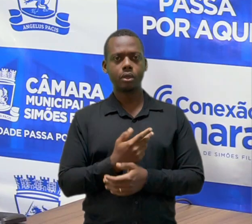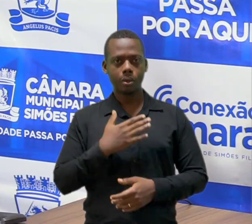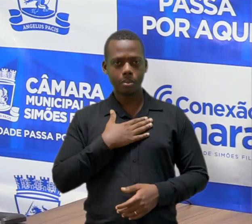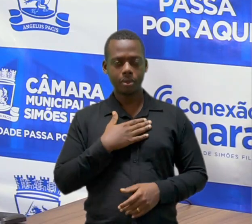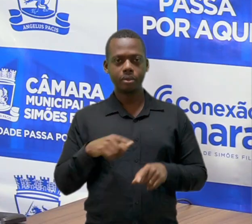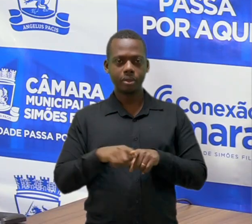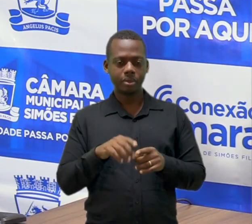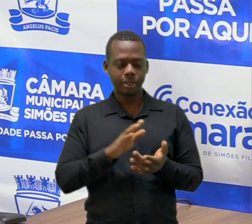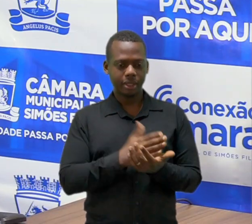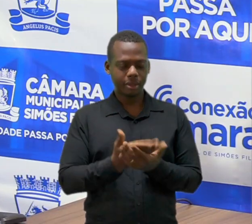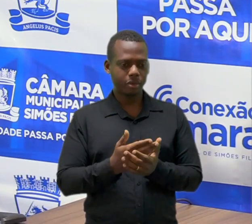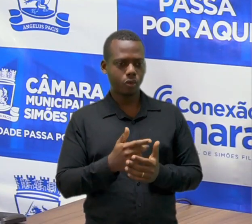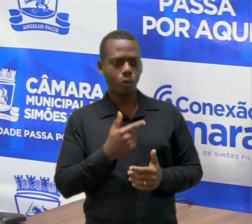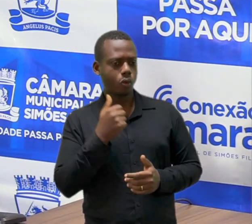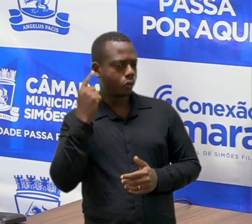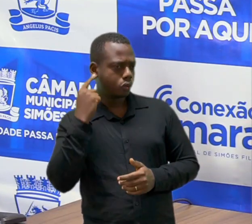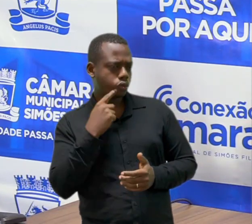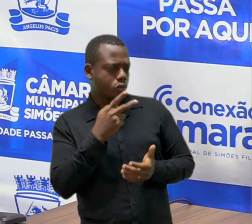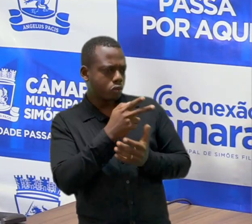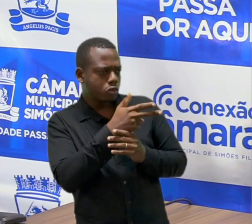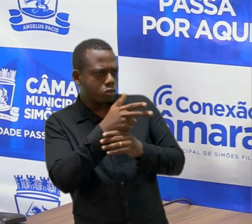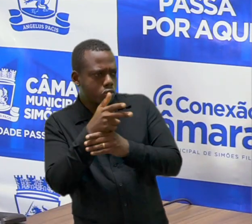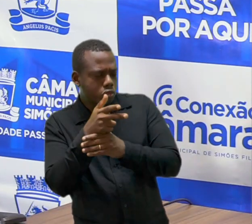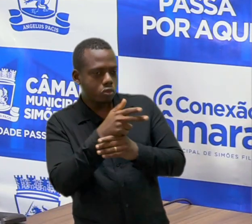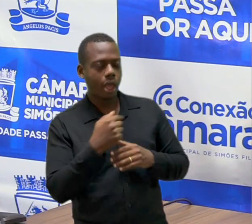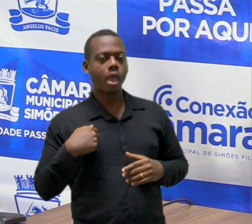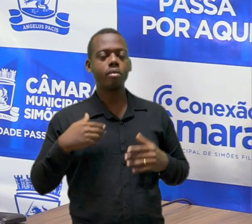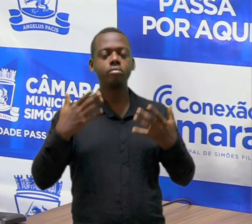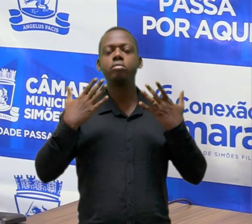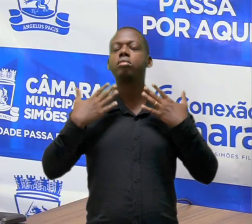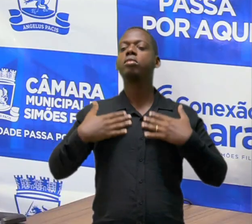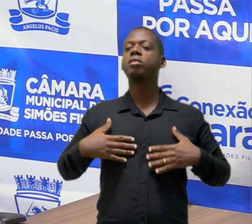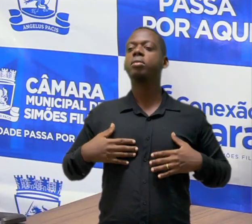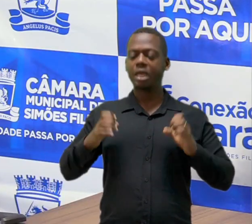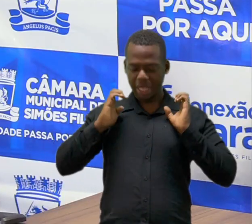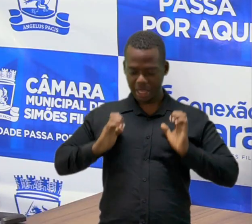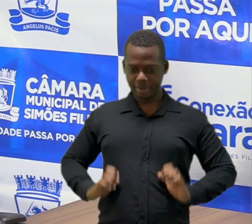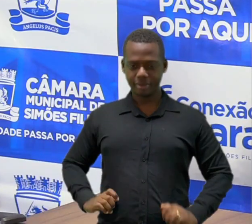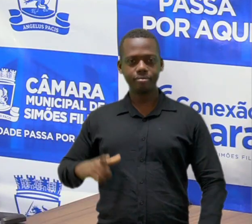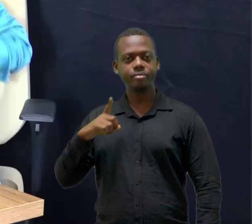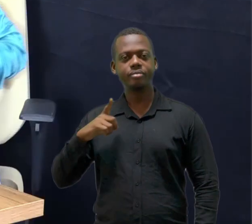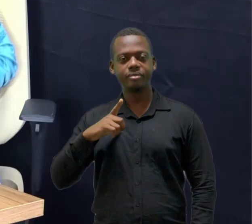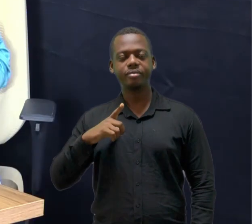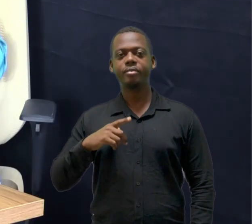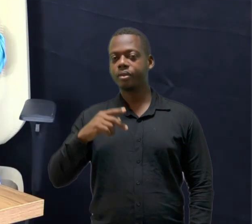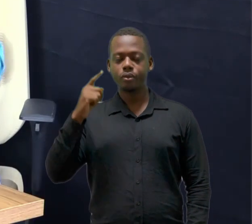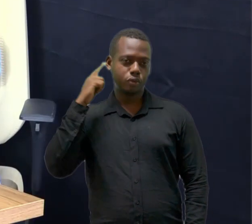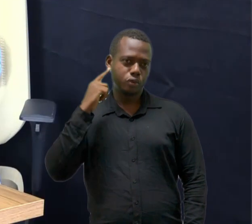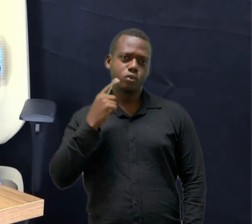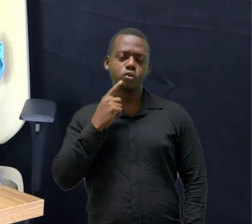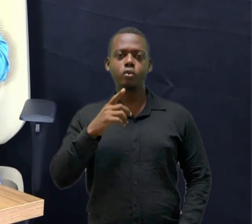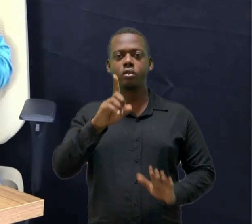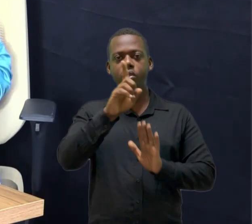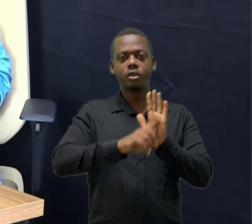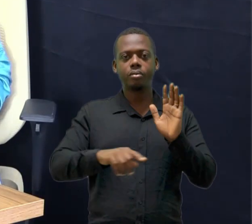tá interpretando um surdo, tá filmando, fico de boa, tranquila, porque eu atuo bem dentro da ética. Então, assim, o surdo está ali, é um direito